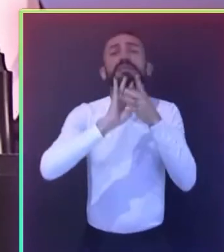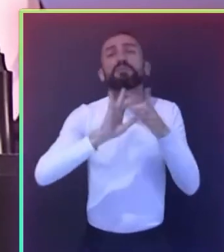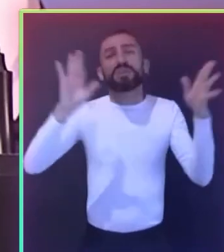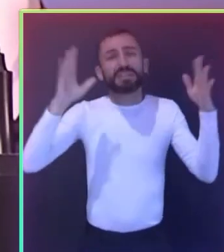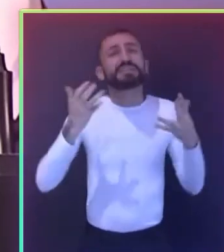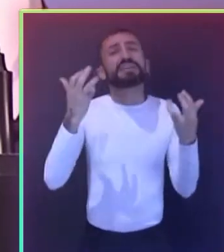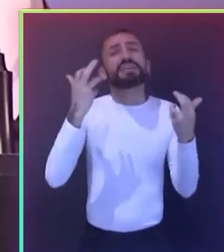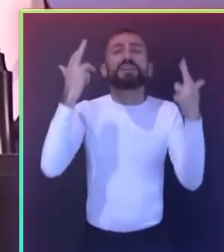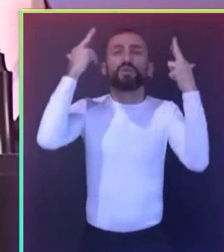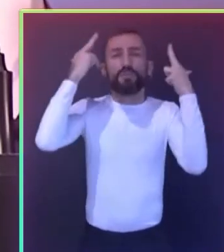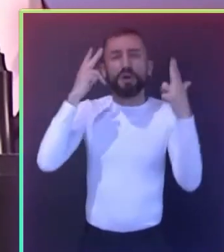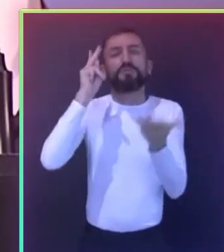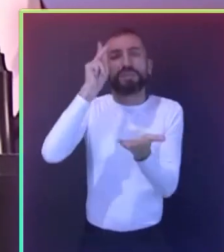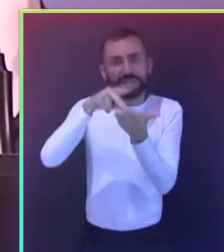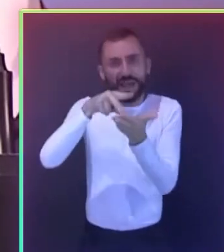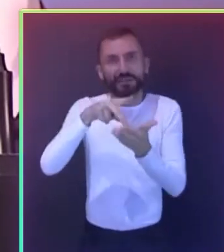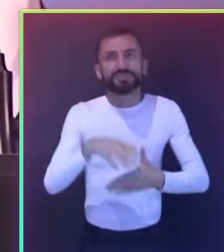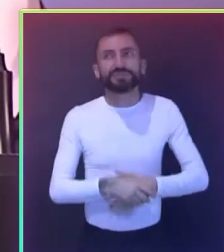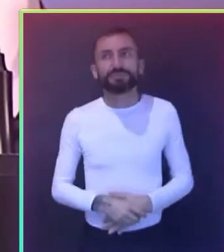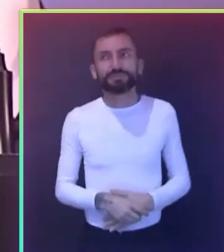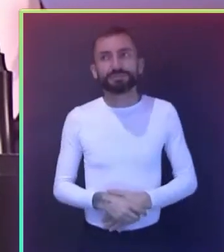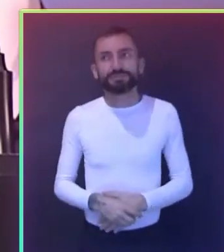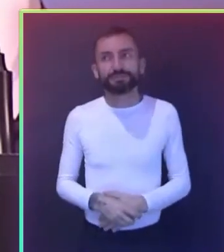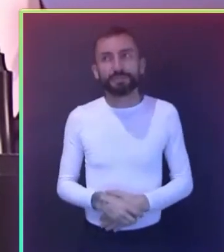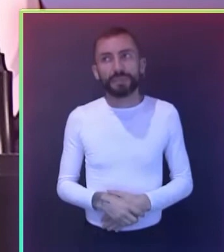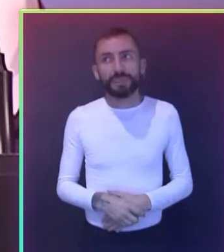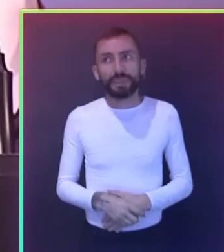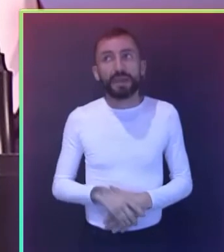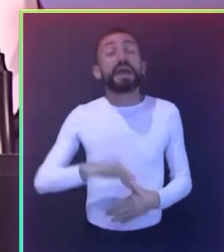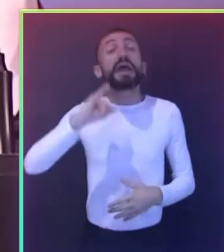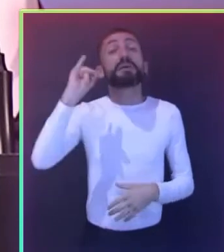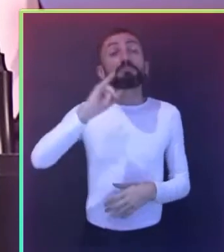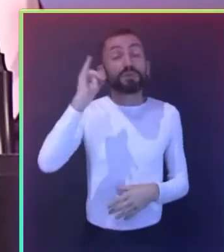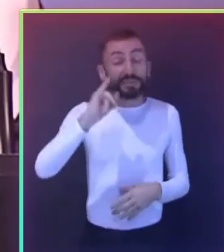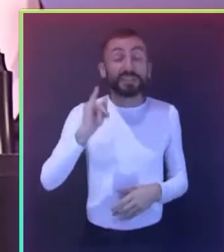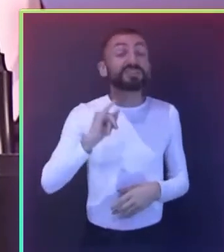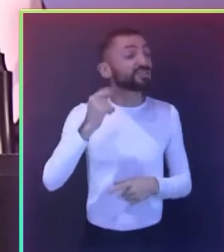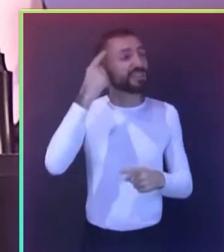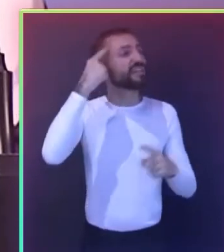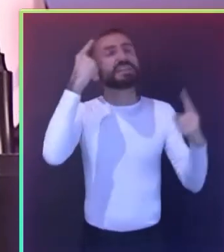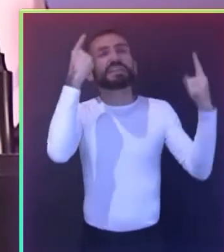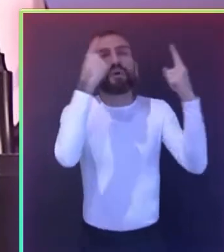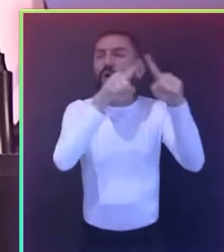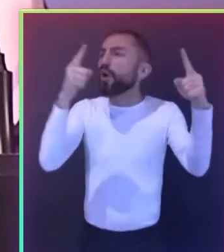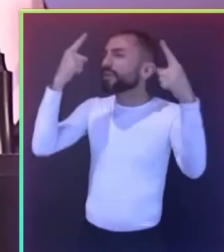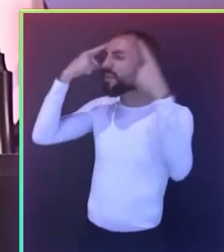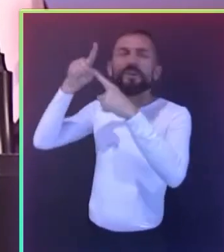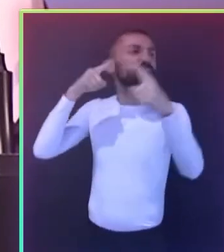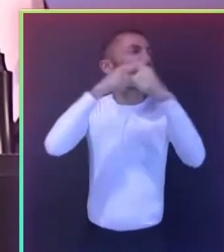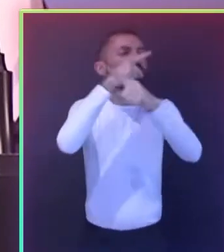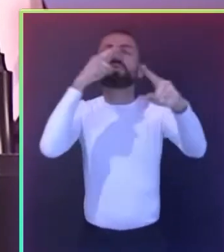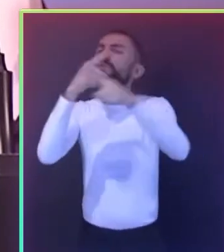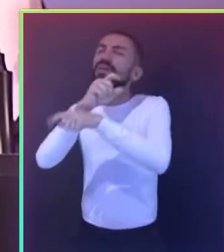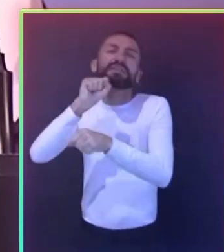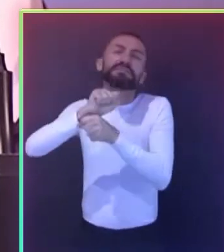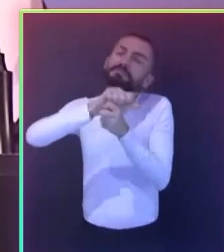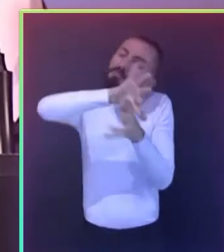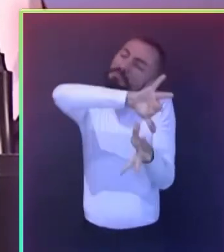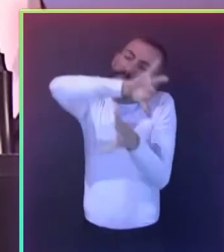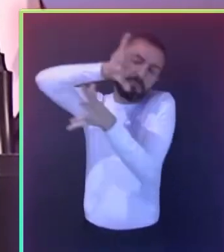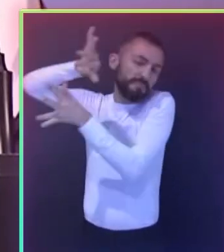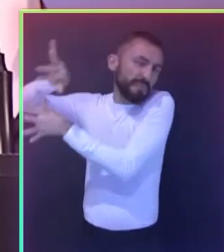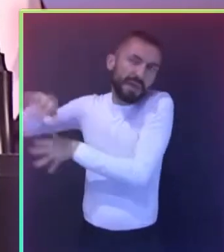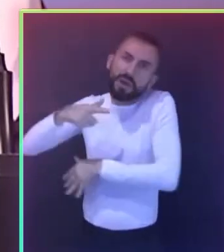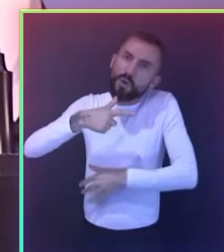Saudosa normalidade temos que deixar para um outro momento nossas divergências pessoais e internas também